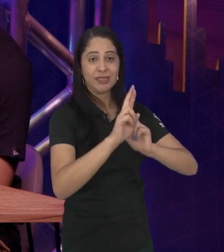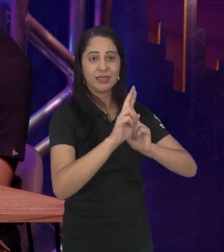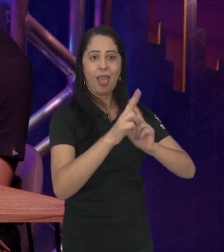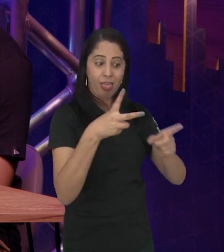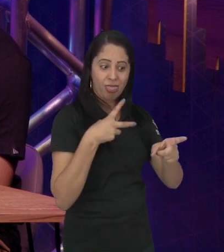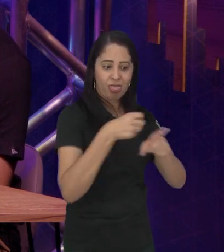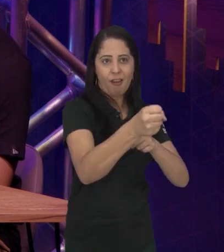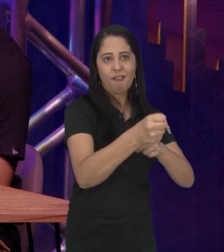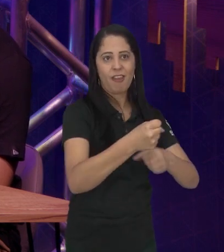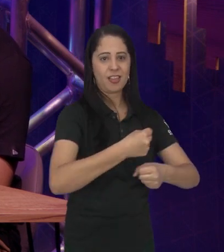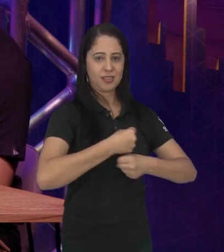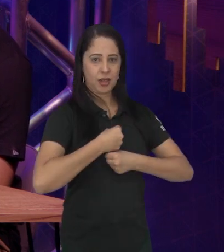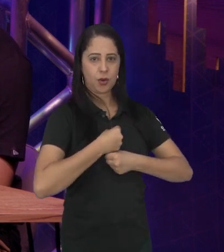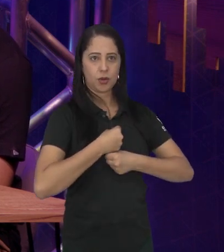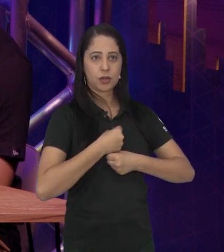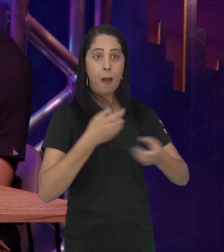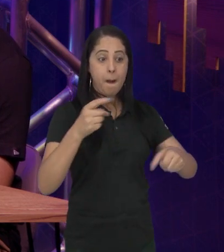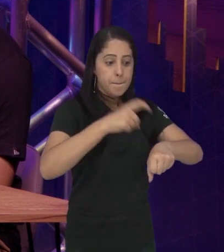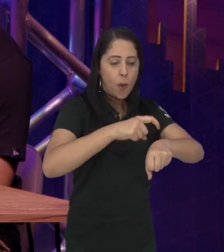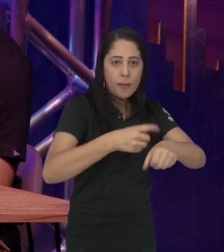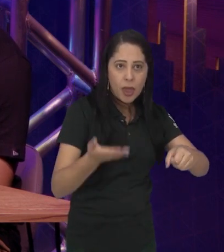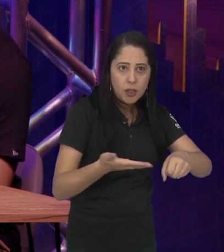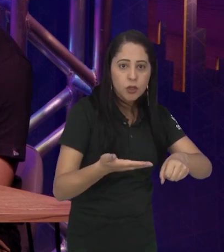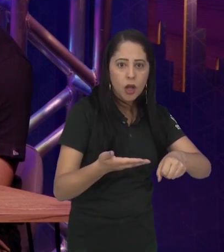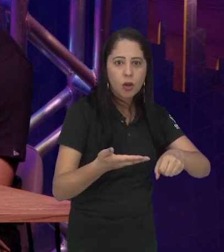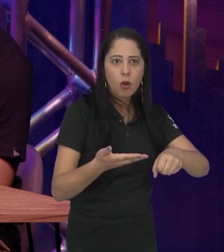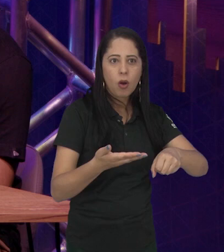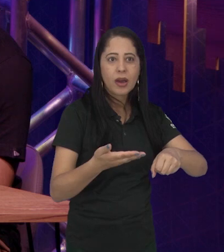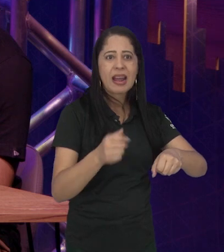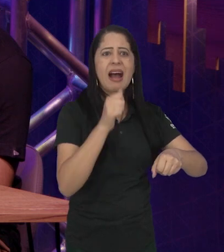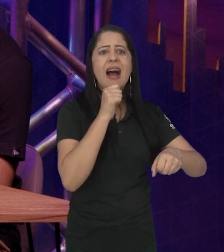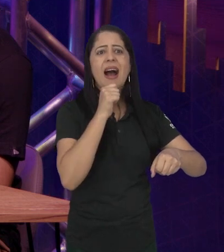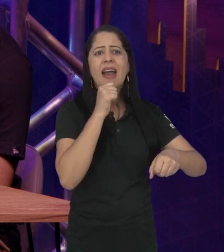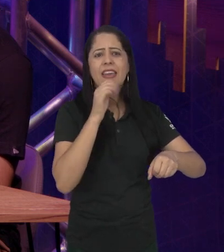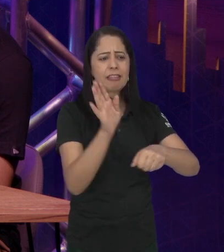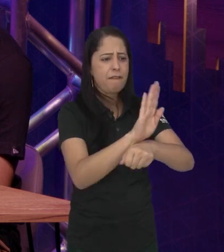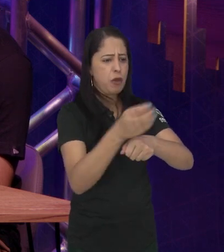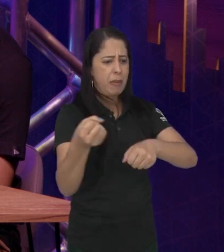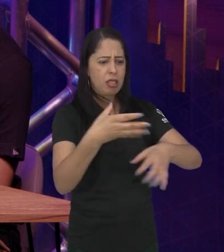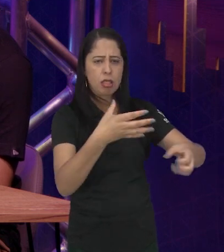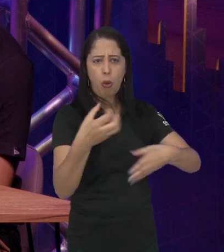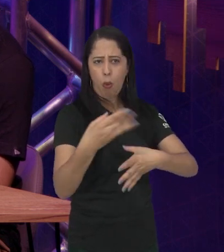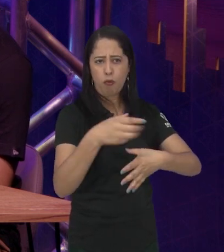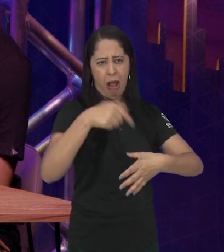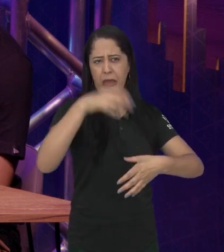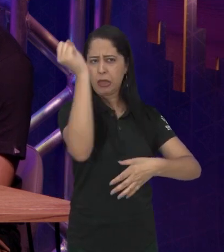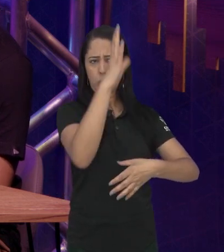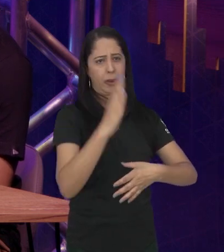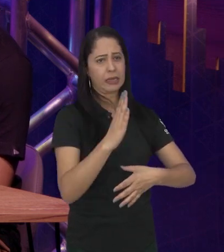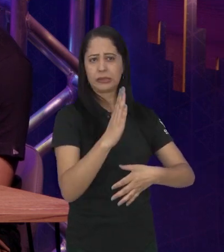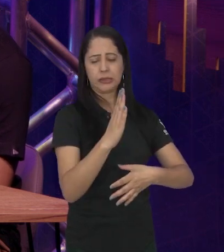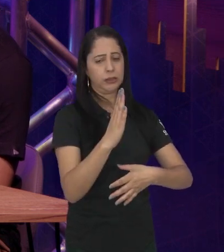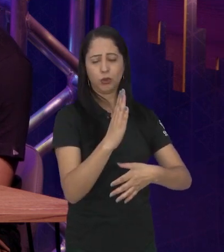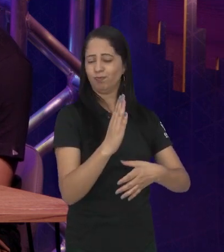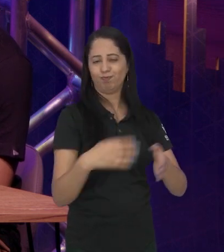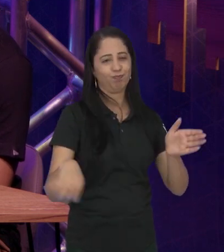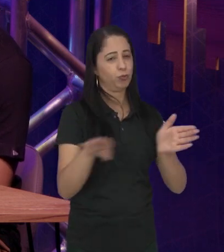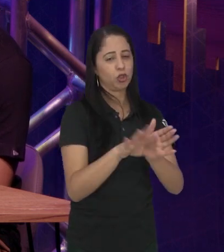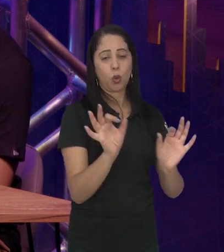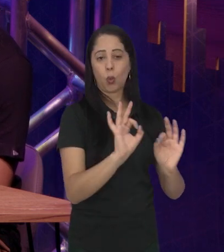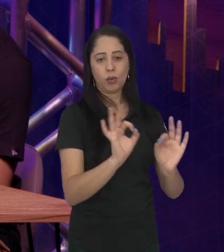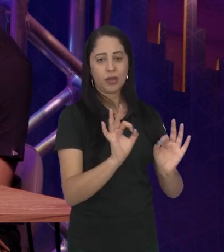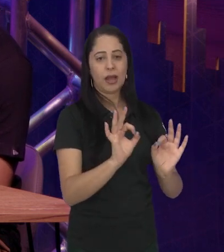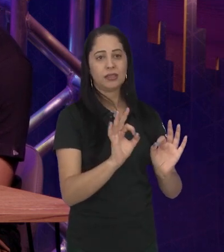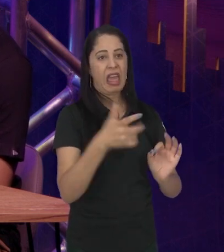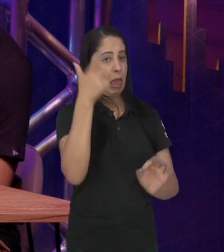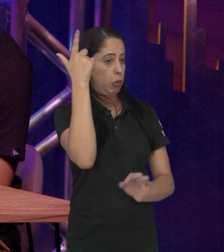ele. Assim, nesse momento em que a gente está gravando Pode Ser, tem filme que nem entrou em cartaz aqui no Brasil. Então, assim, a gente não conseguiu assistir